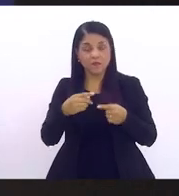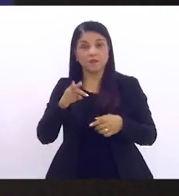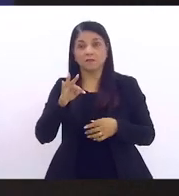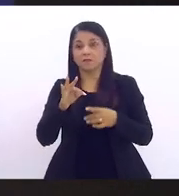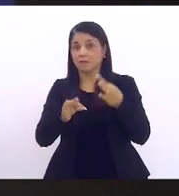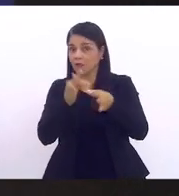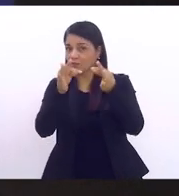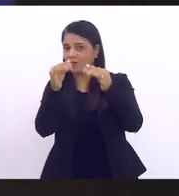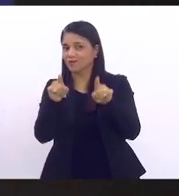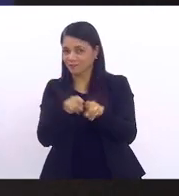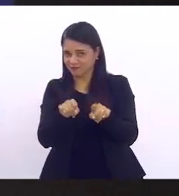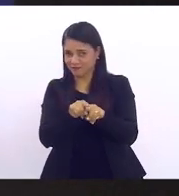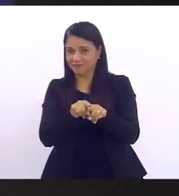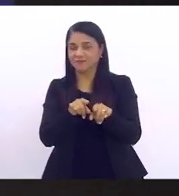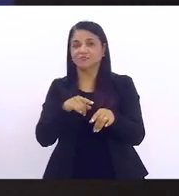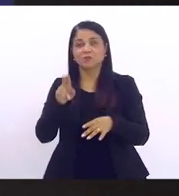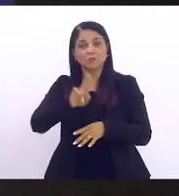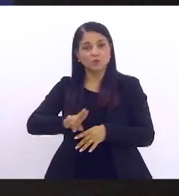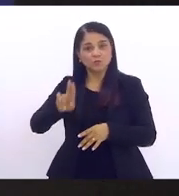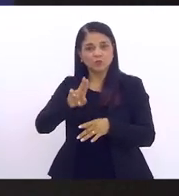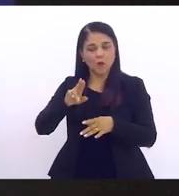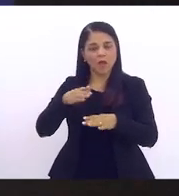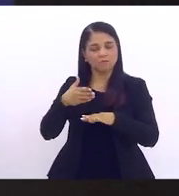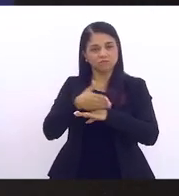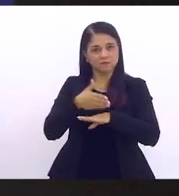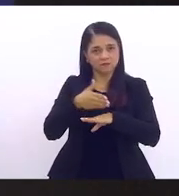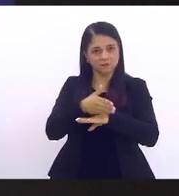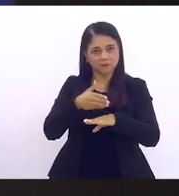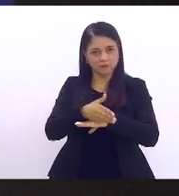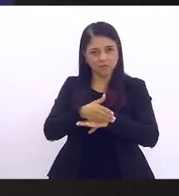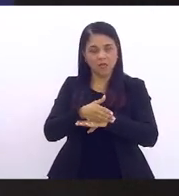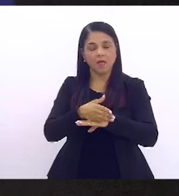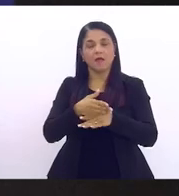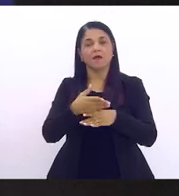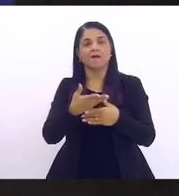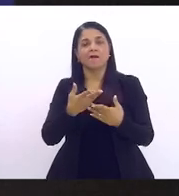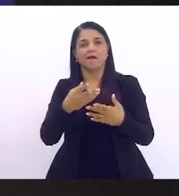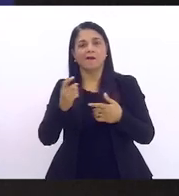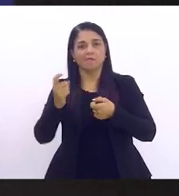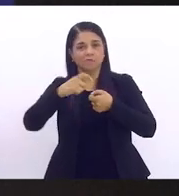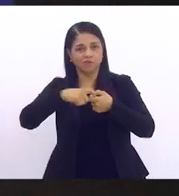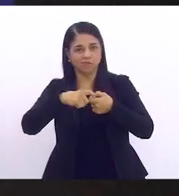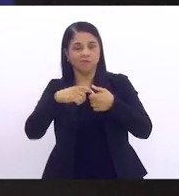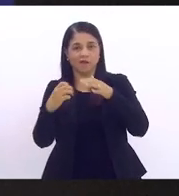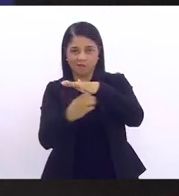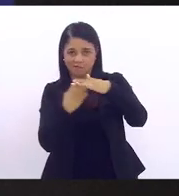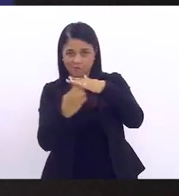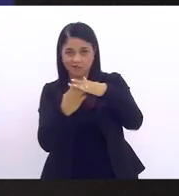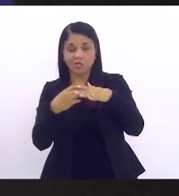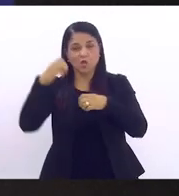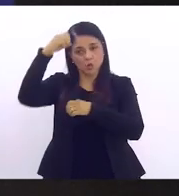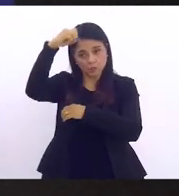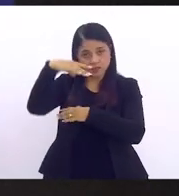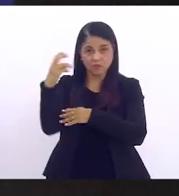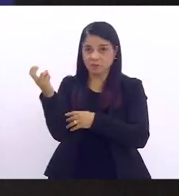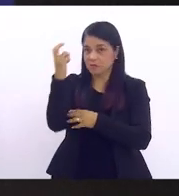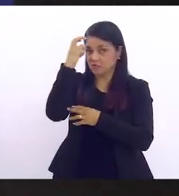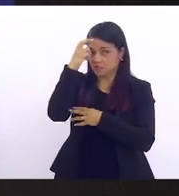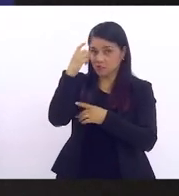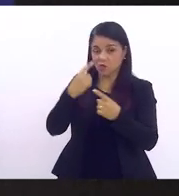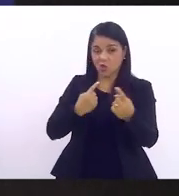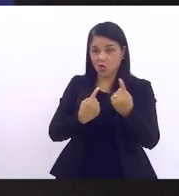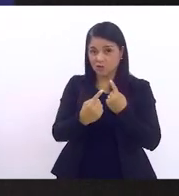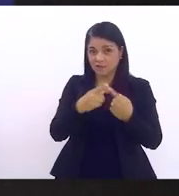seja teremos conectividade para usuários acessar a os mecanismos da concessionária iluminação inteligente a rodovia vai ser